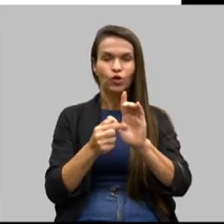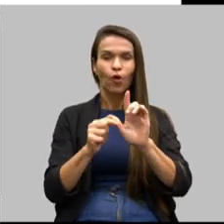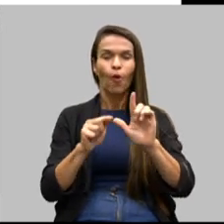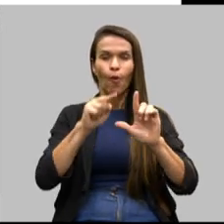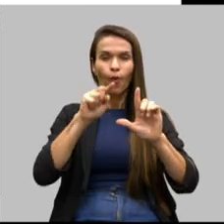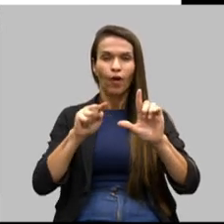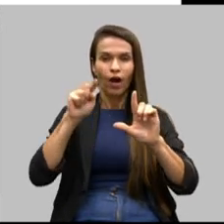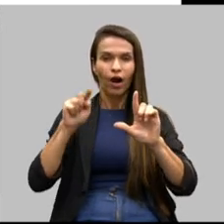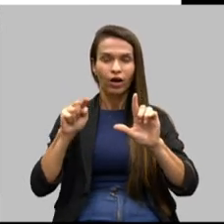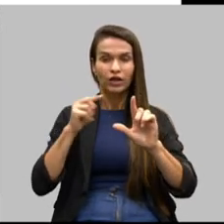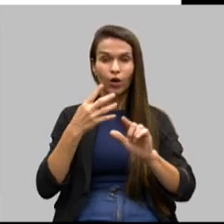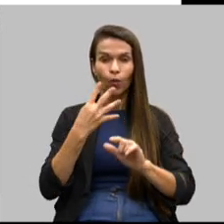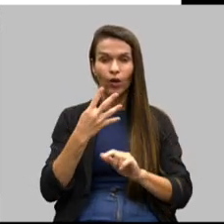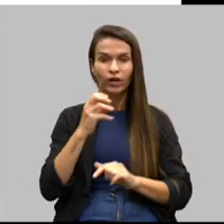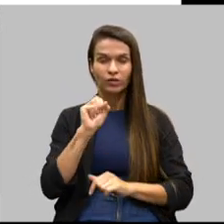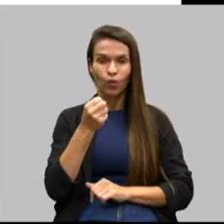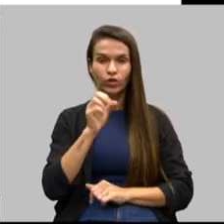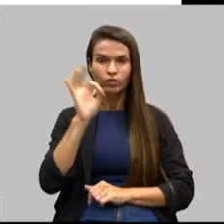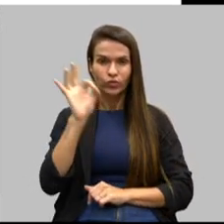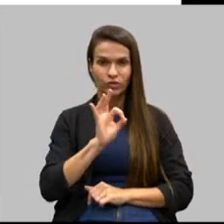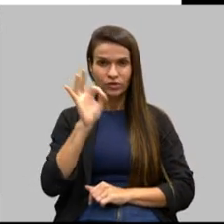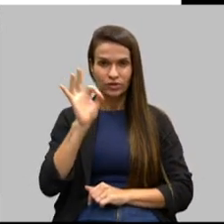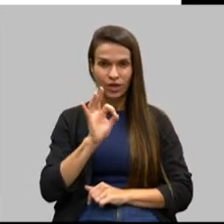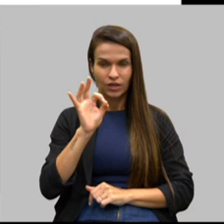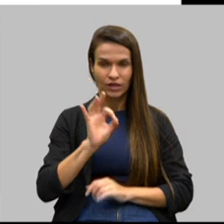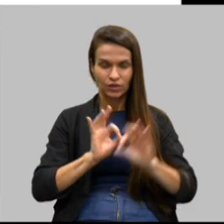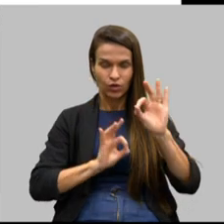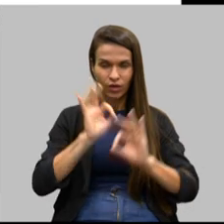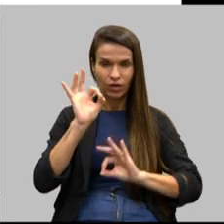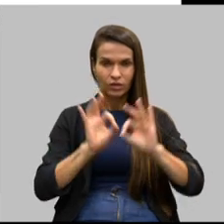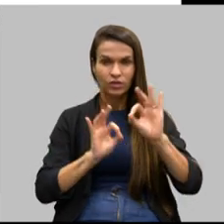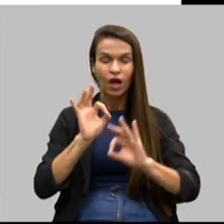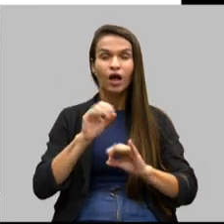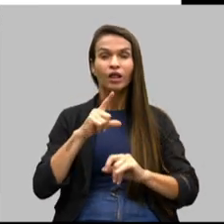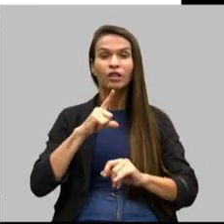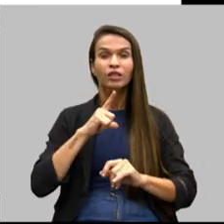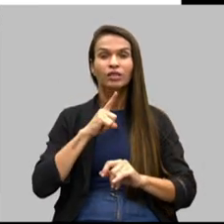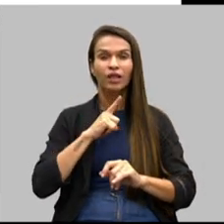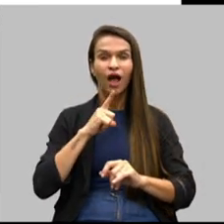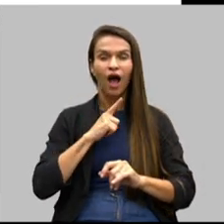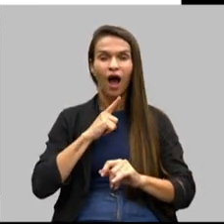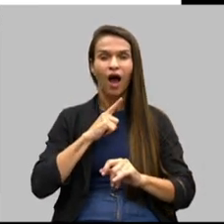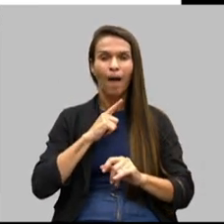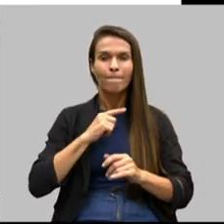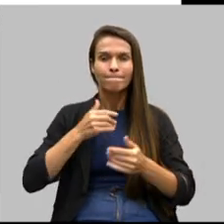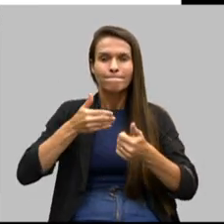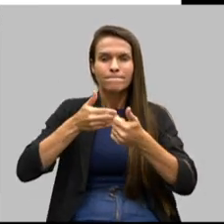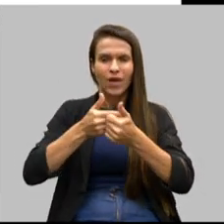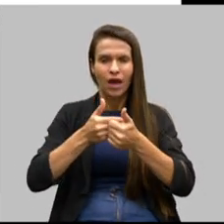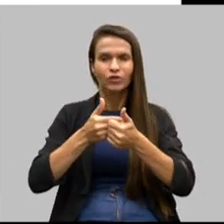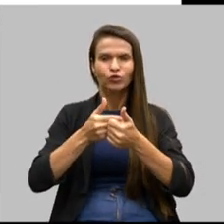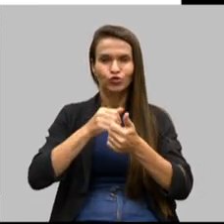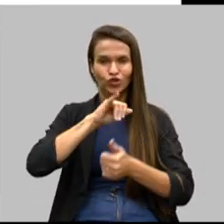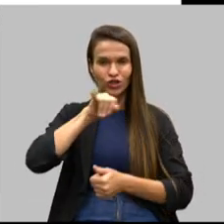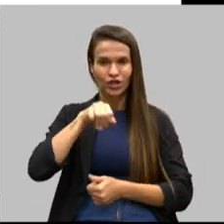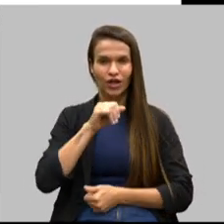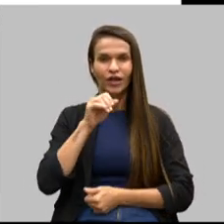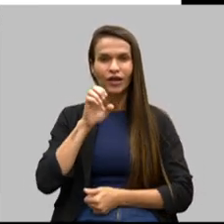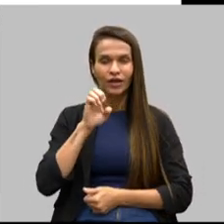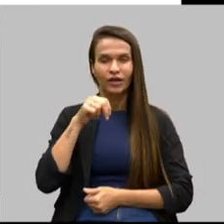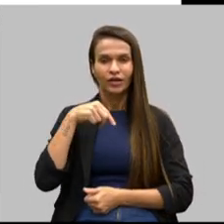que 48% dessa organização está na veia do Jequitinhonha. E